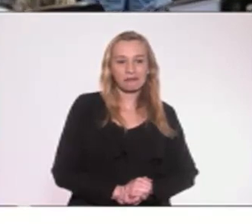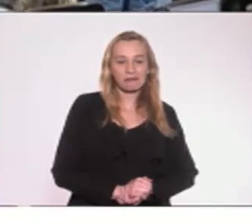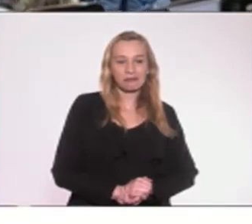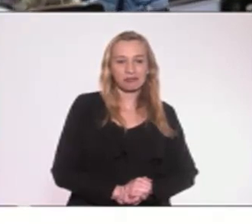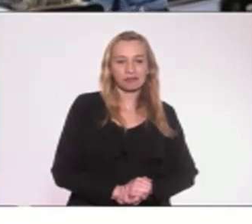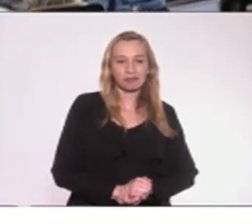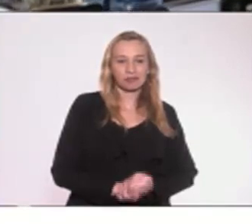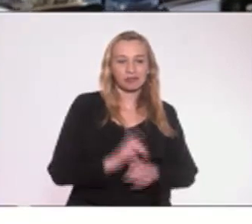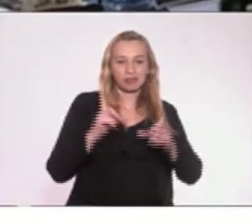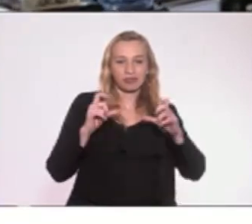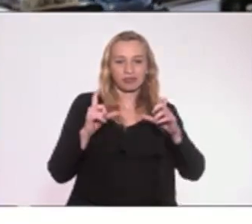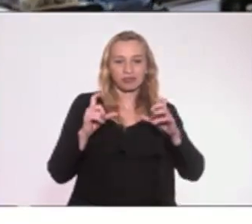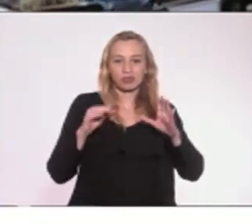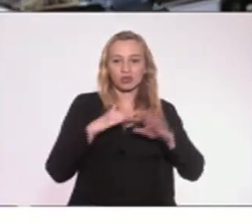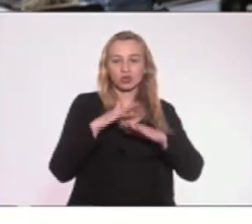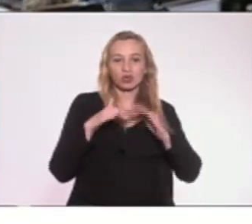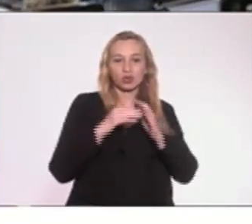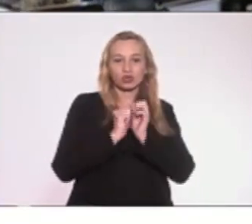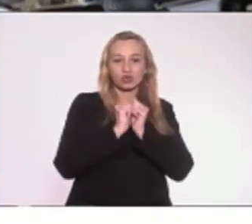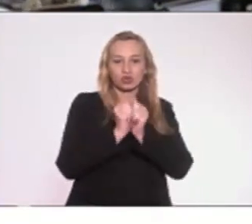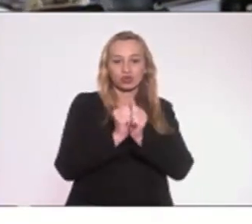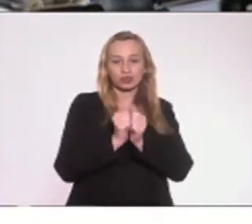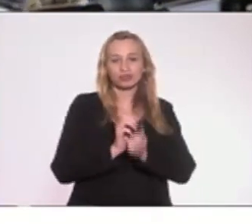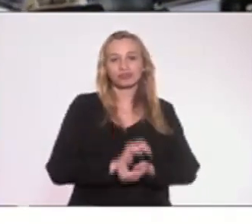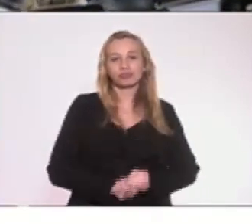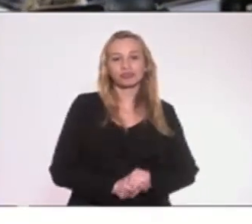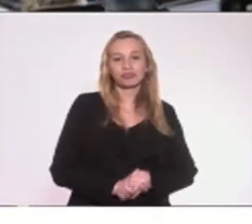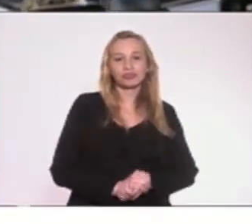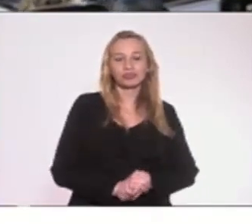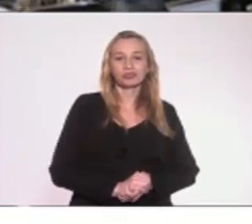Tirar uma foto com todo mundo junto, né?